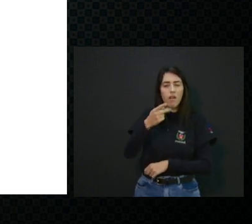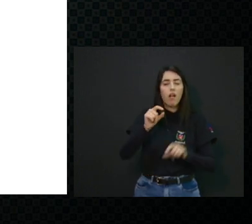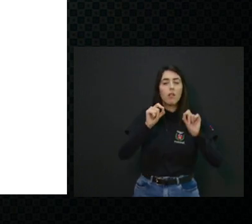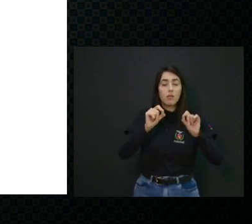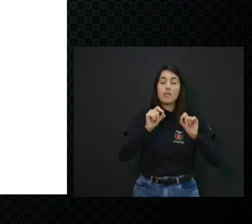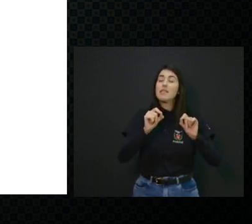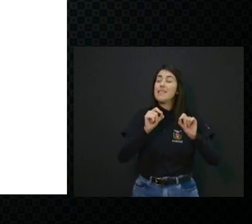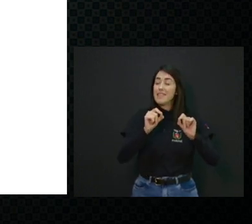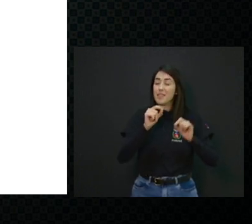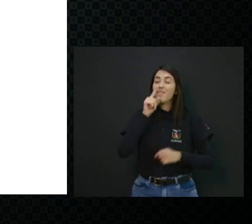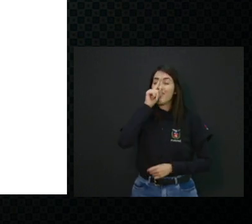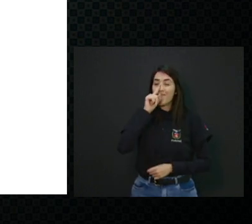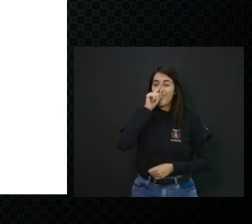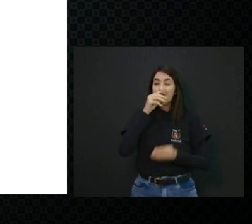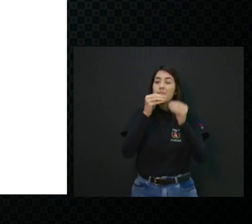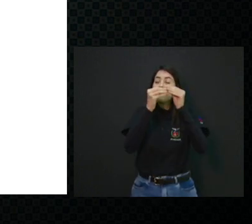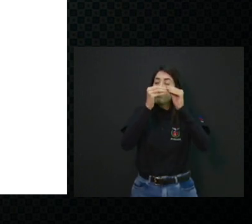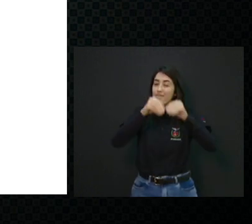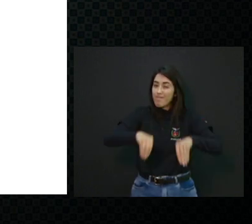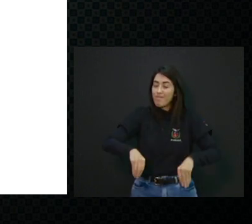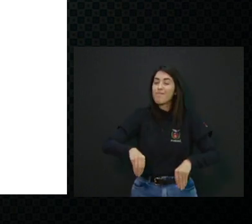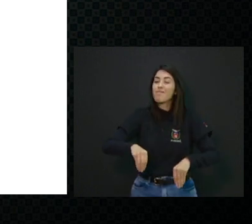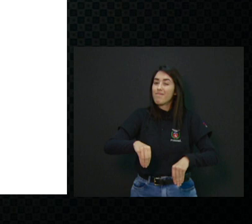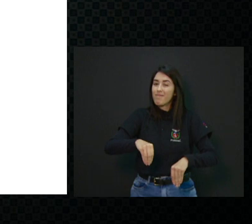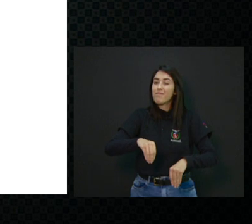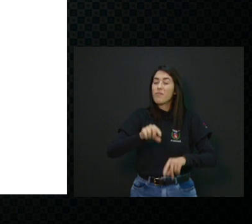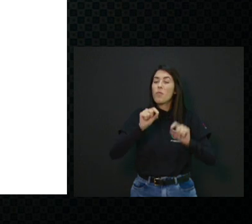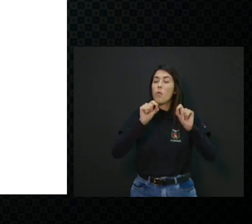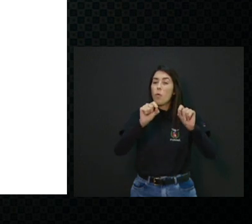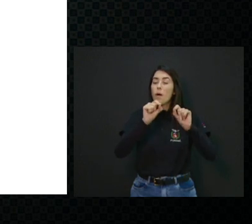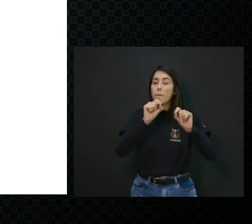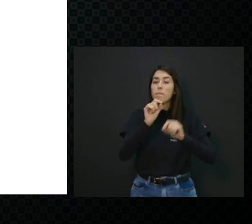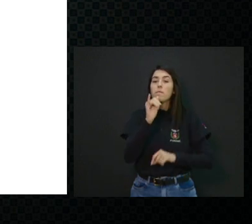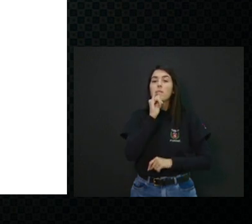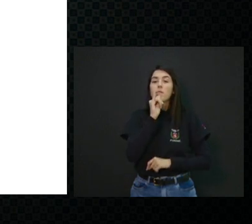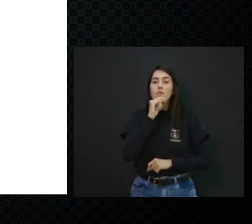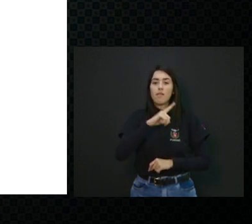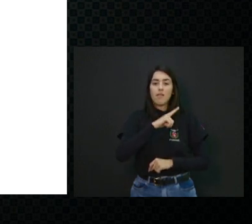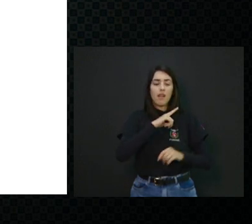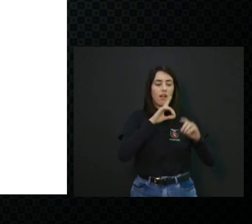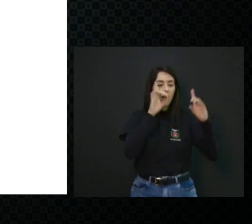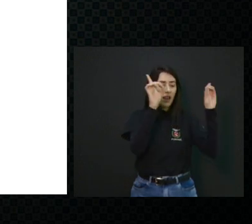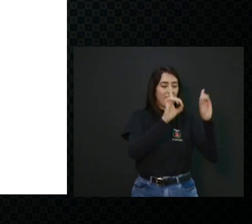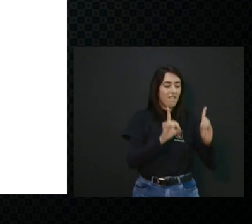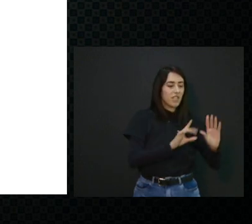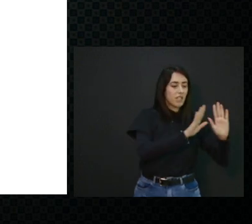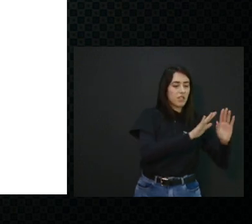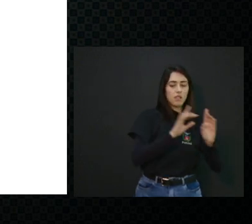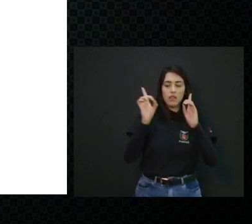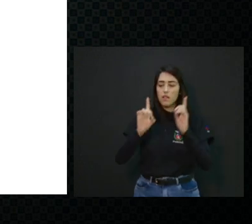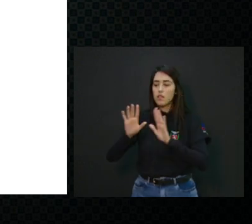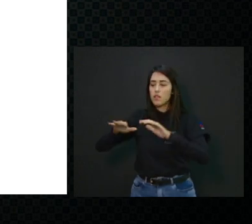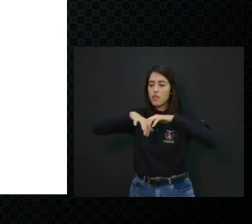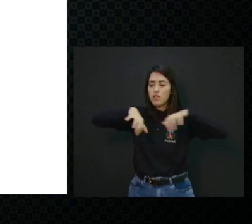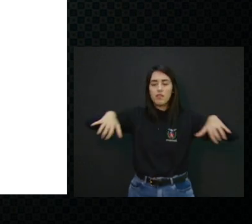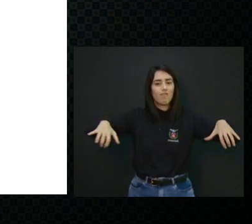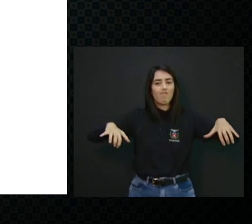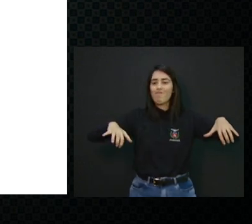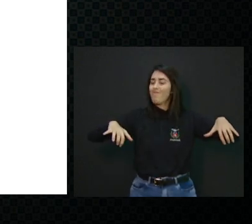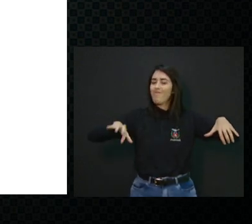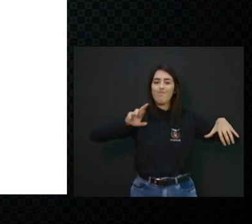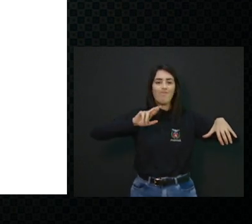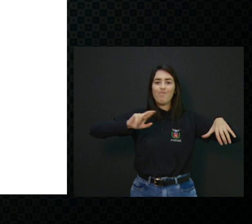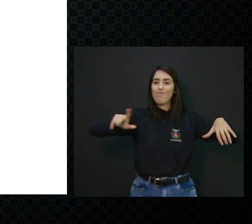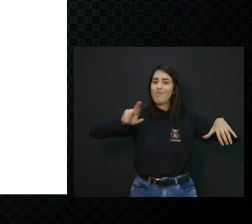prejudicial que ela é muito diferente do que você ter as deficiências isoladas. Então, uma coisa é o mundo